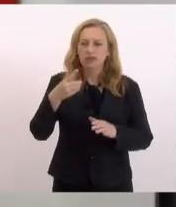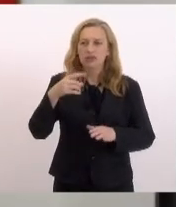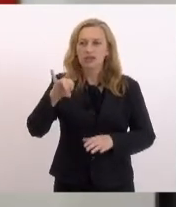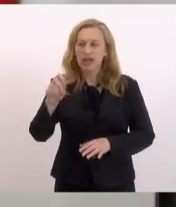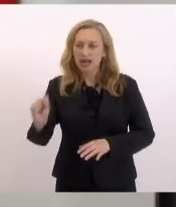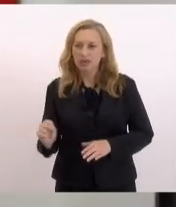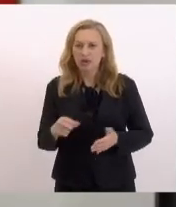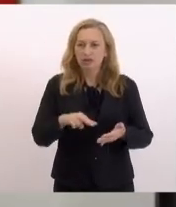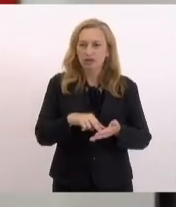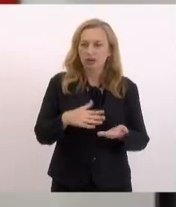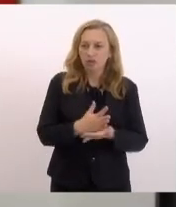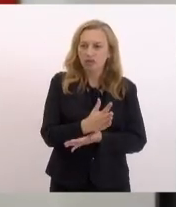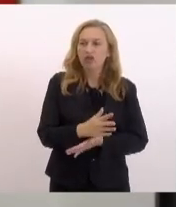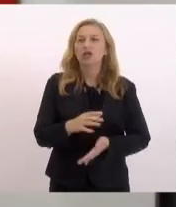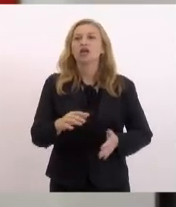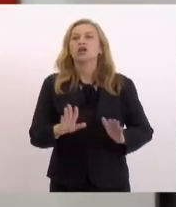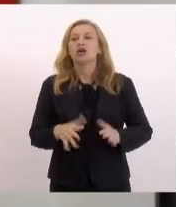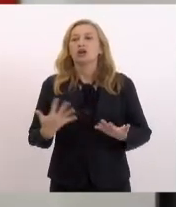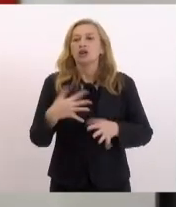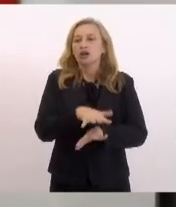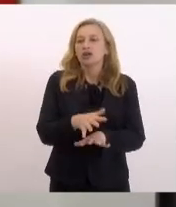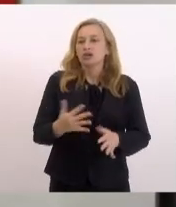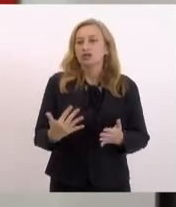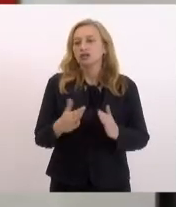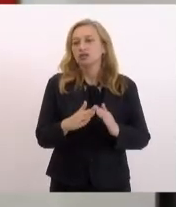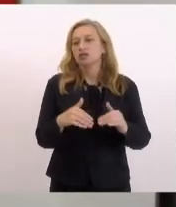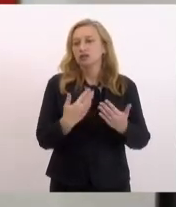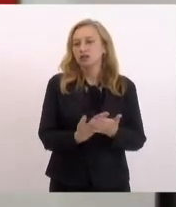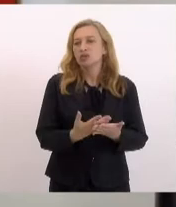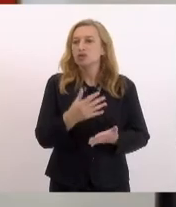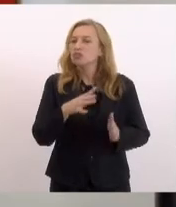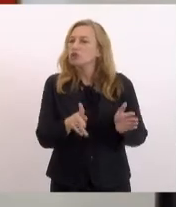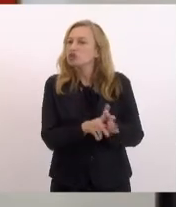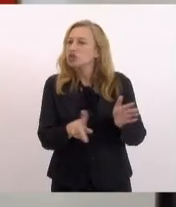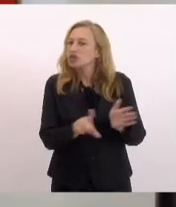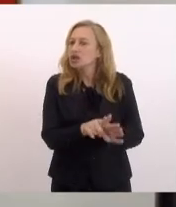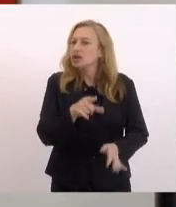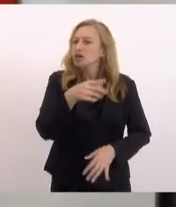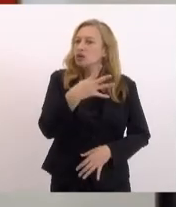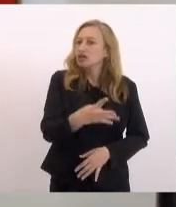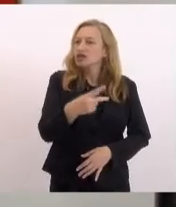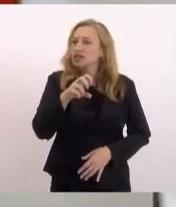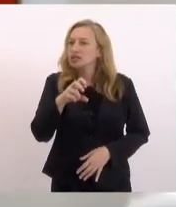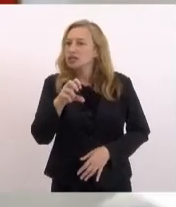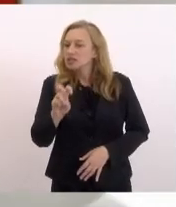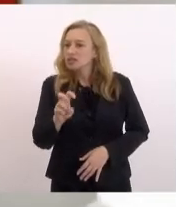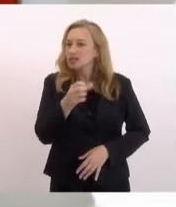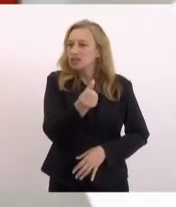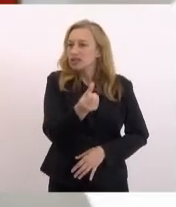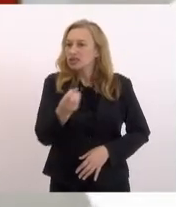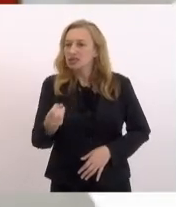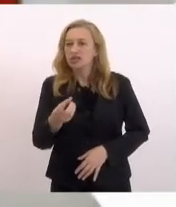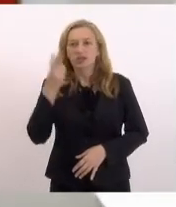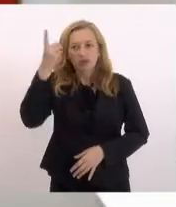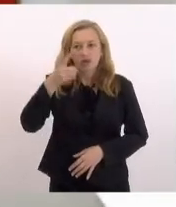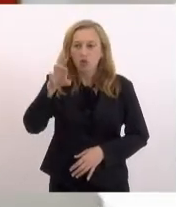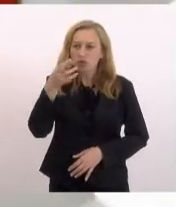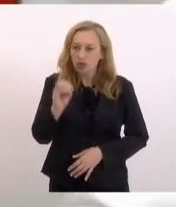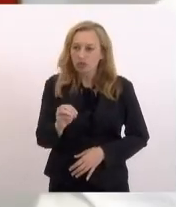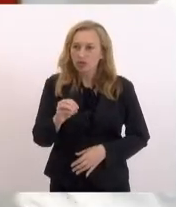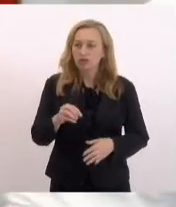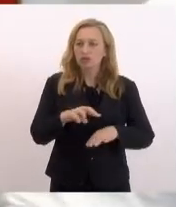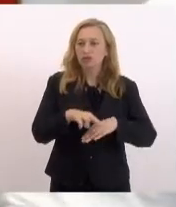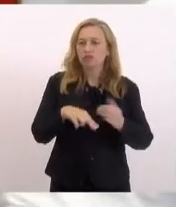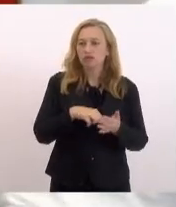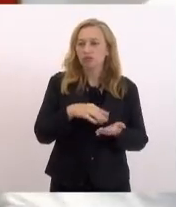aprovados. Requer inclusão na ordem do dia projeto de lei número 4560, deputado Ronaldo Anquita. Senhores que